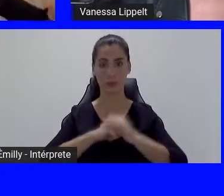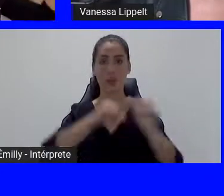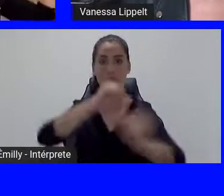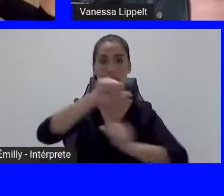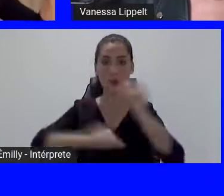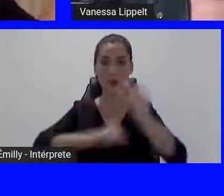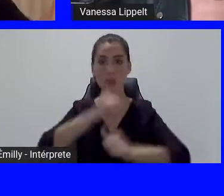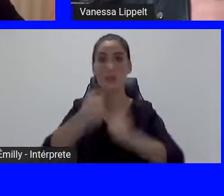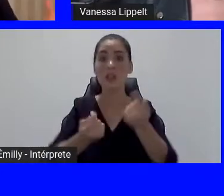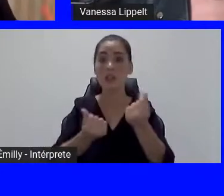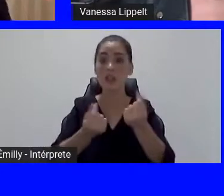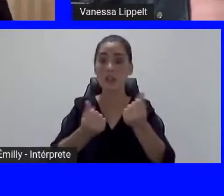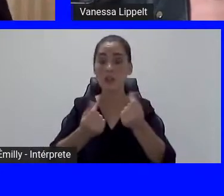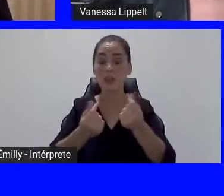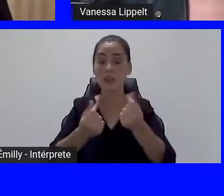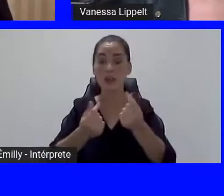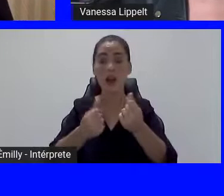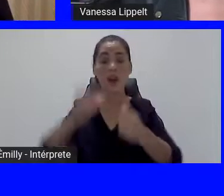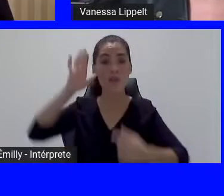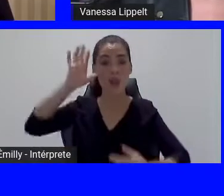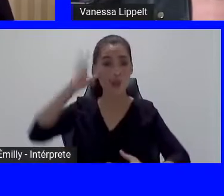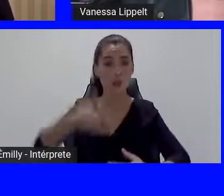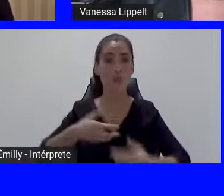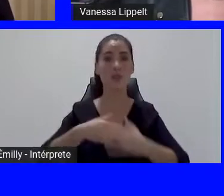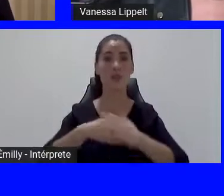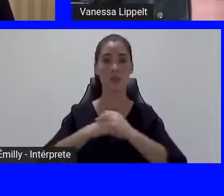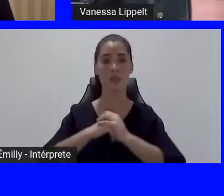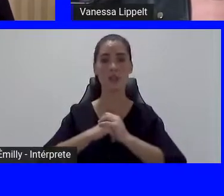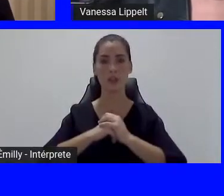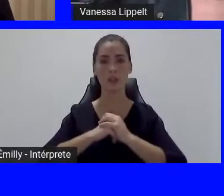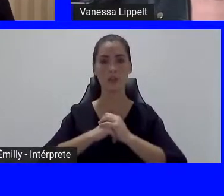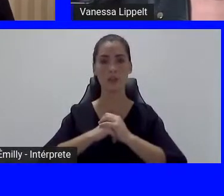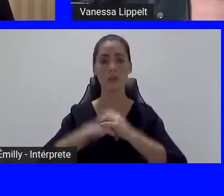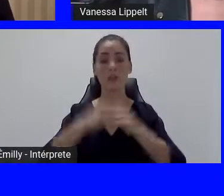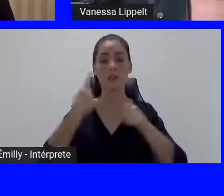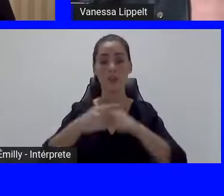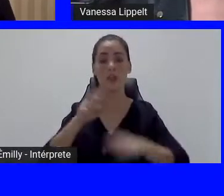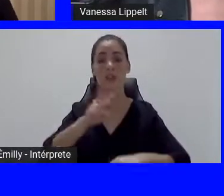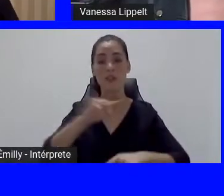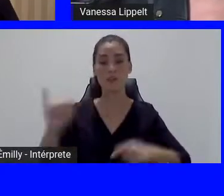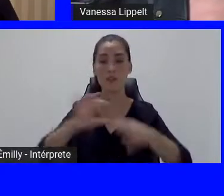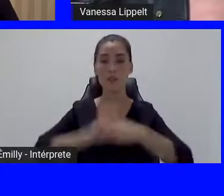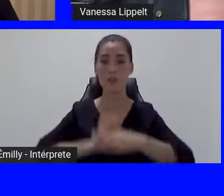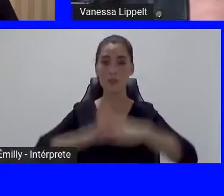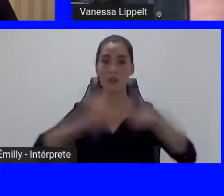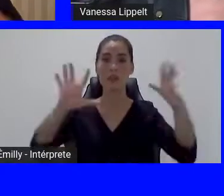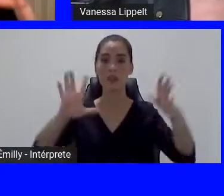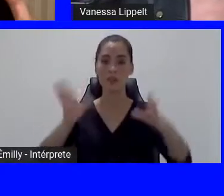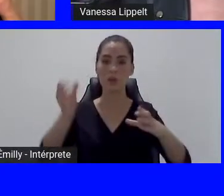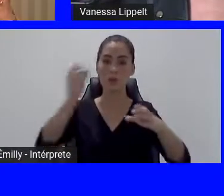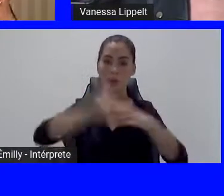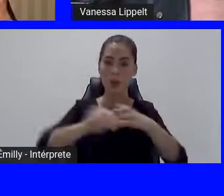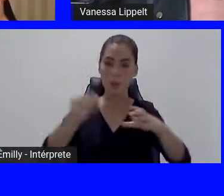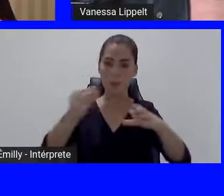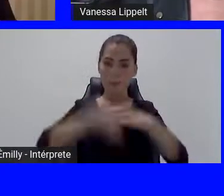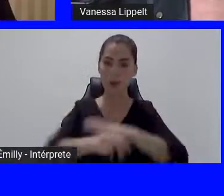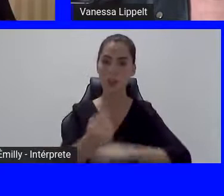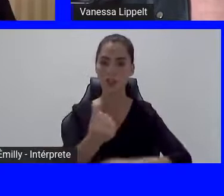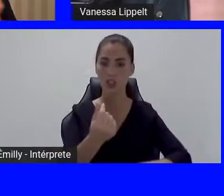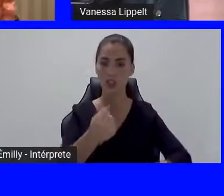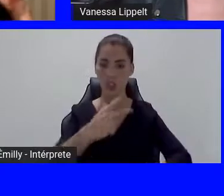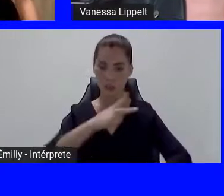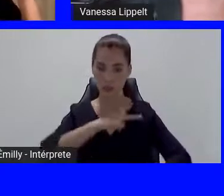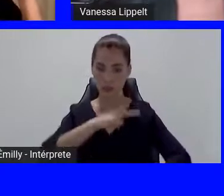atinge, inclusive, a macroeconomia brasileira, e que vai permitir injetar dinheiro privado e unificar e